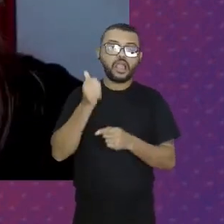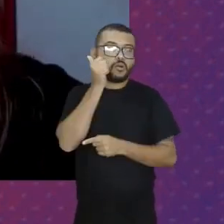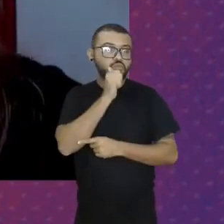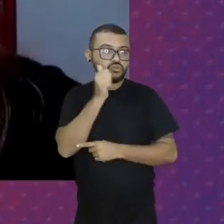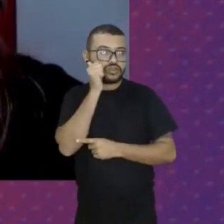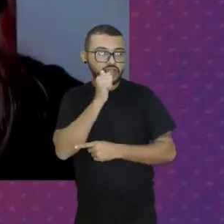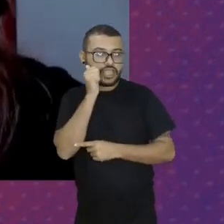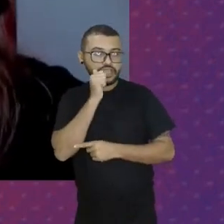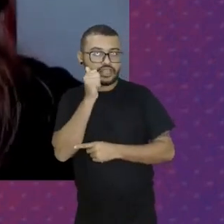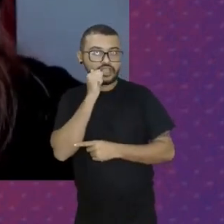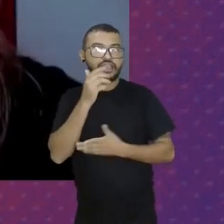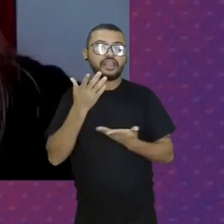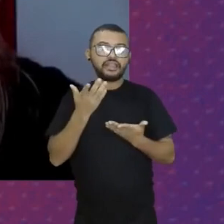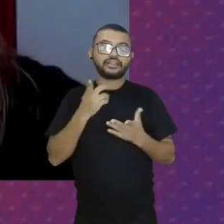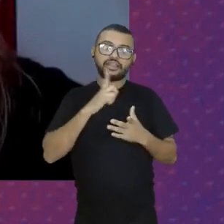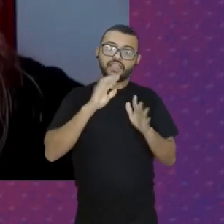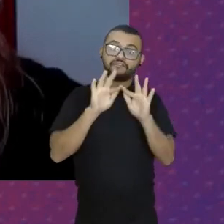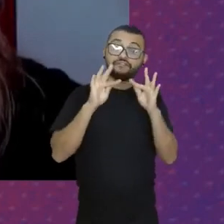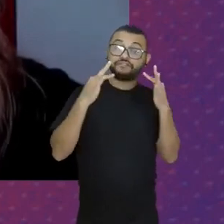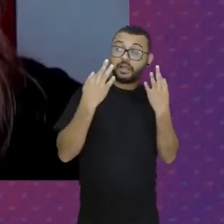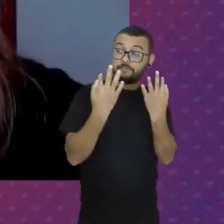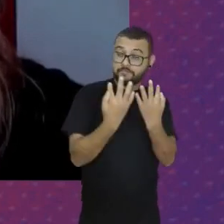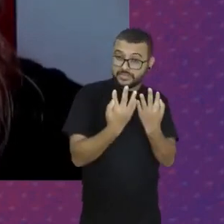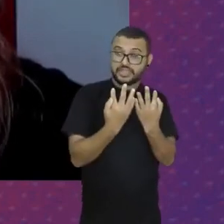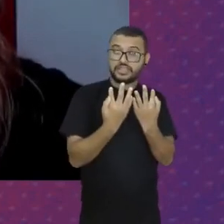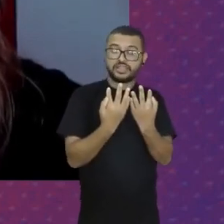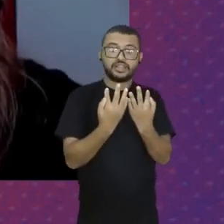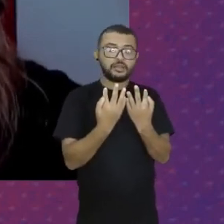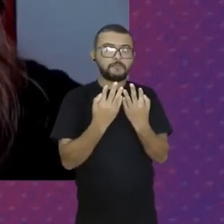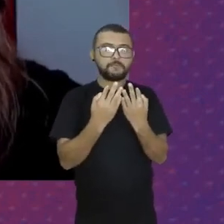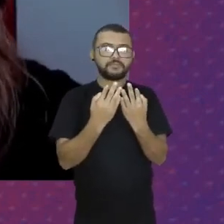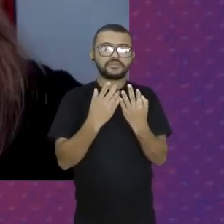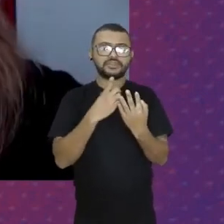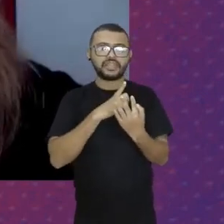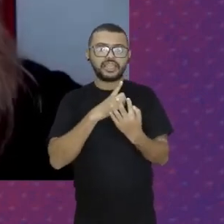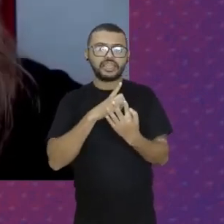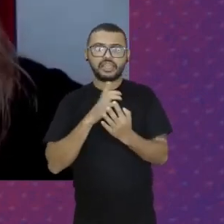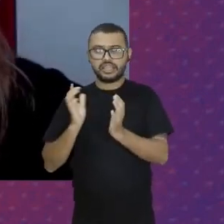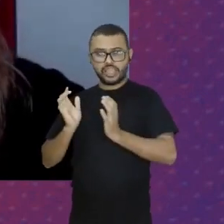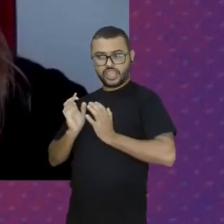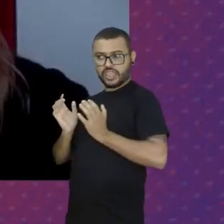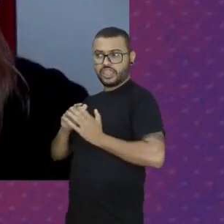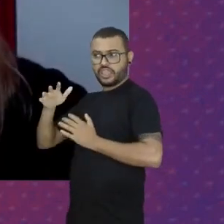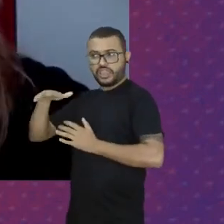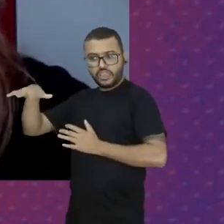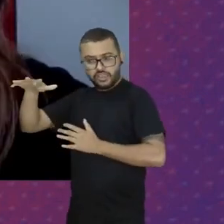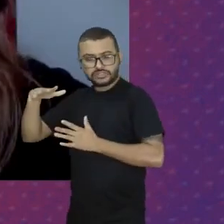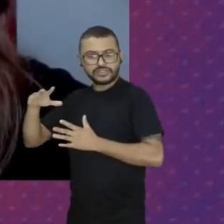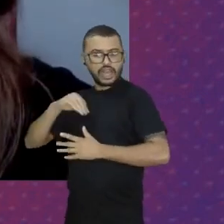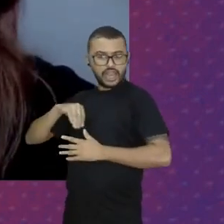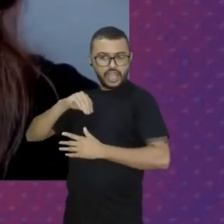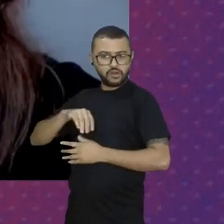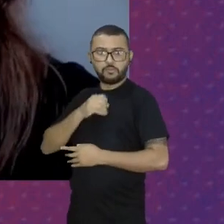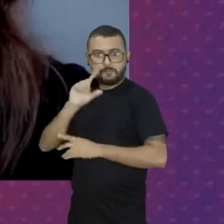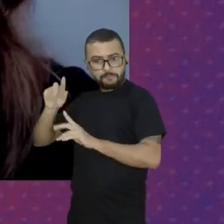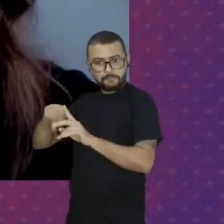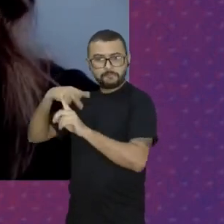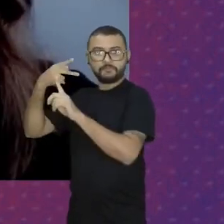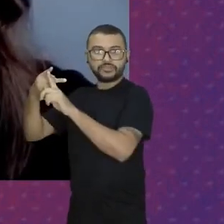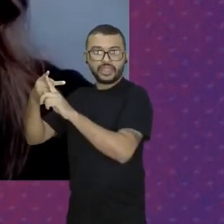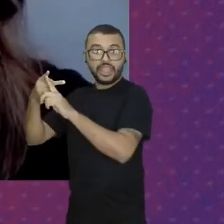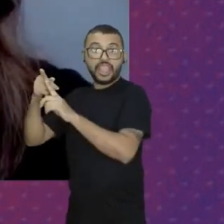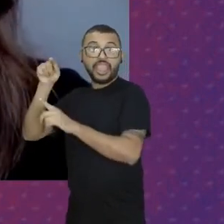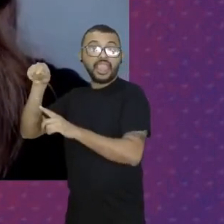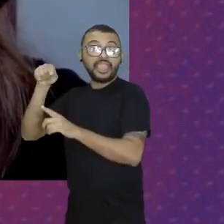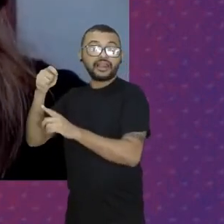mulheres, as famílias, né, também com maior poder aquisitivo, mais ricas, com mais renda, elas